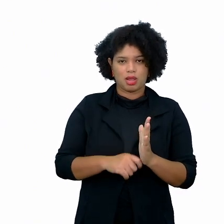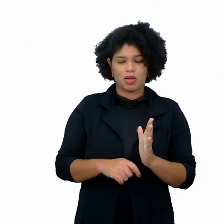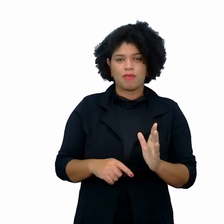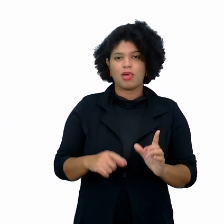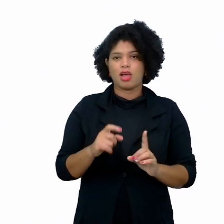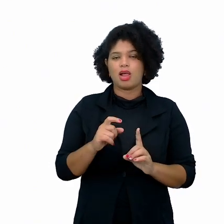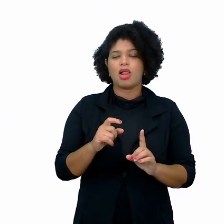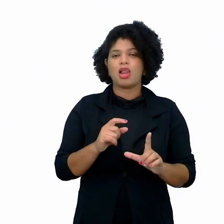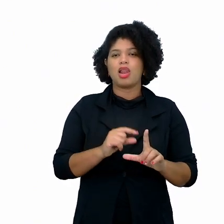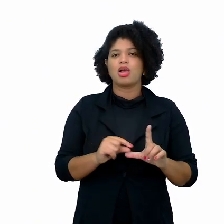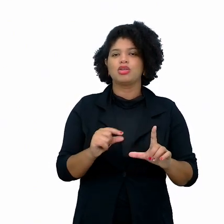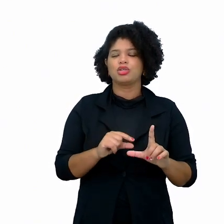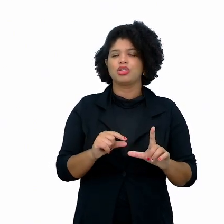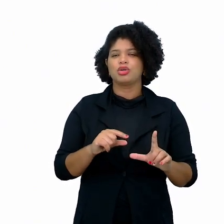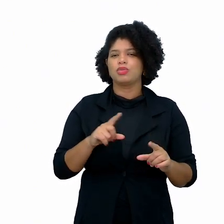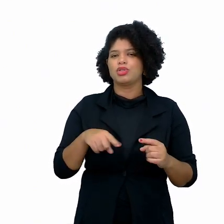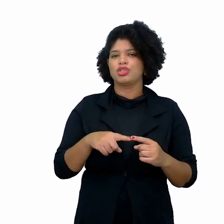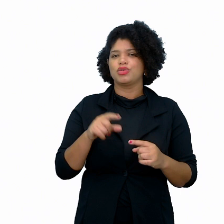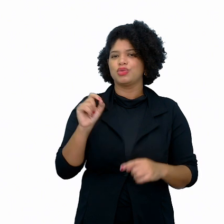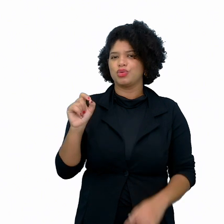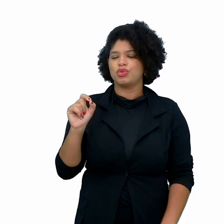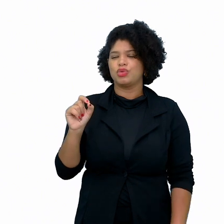não é mesmo?